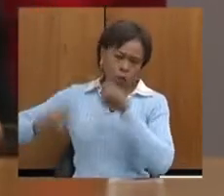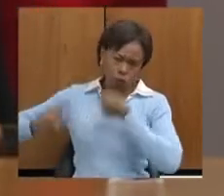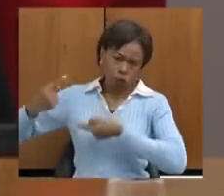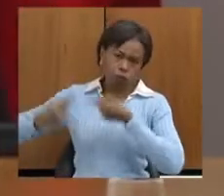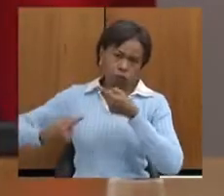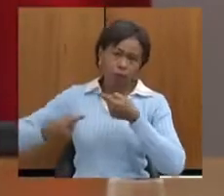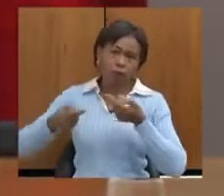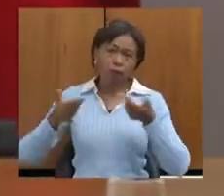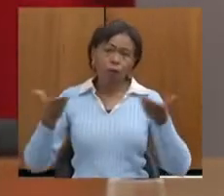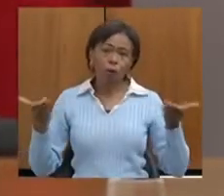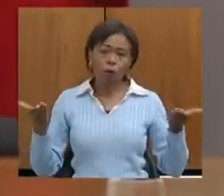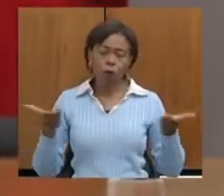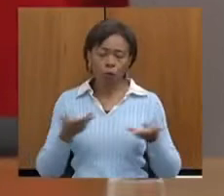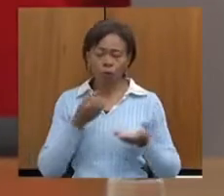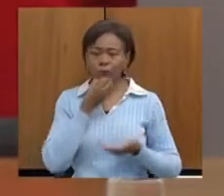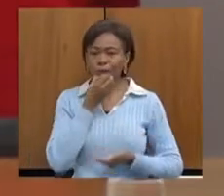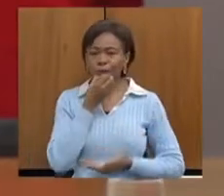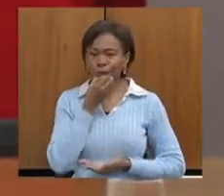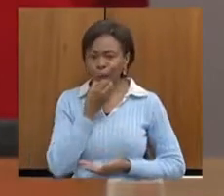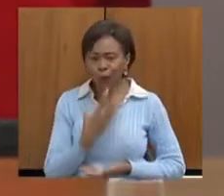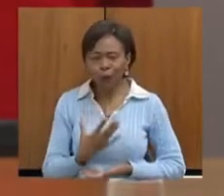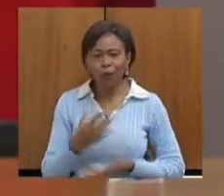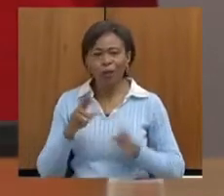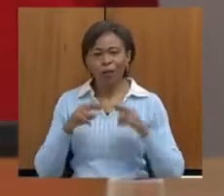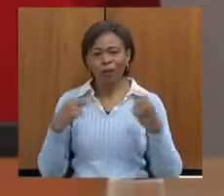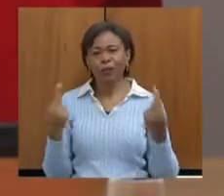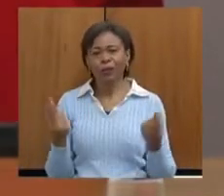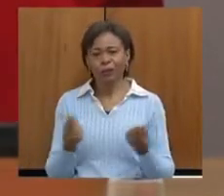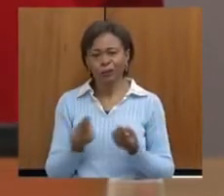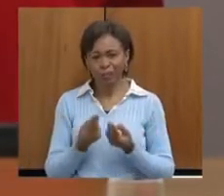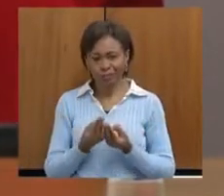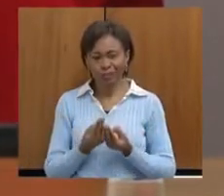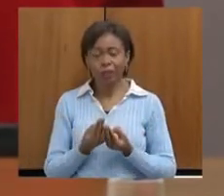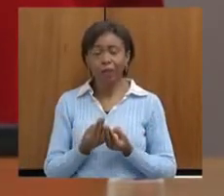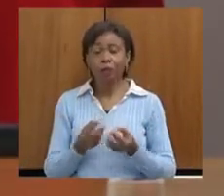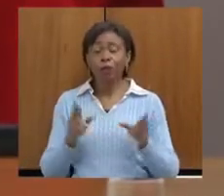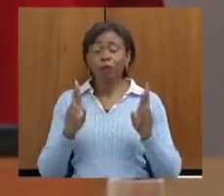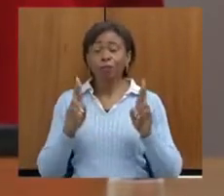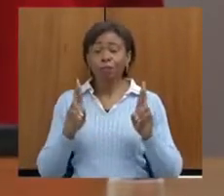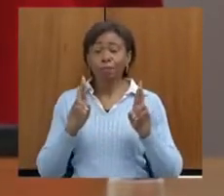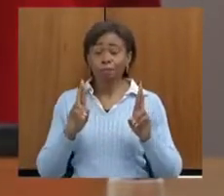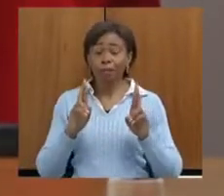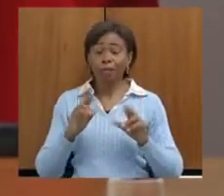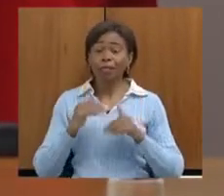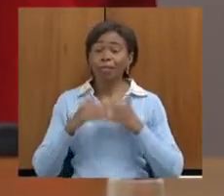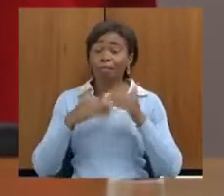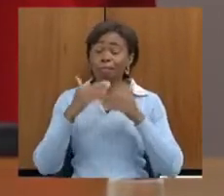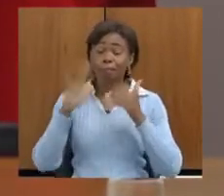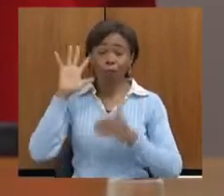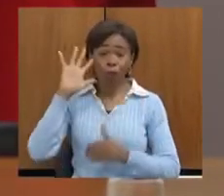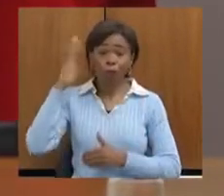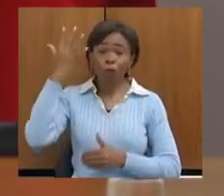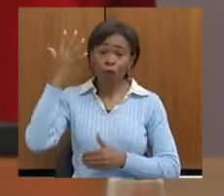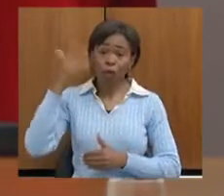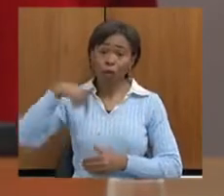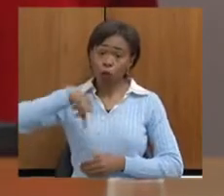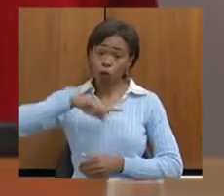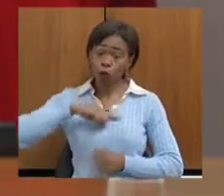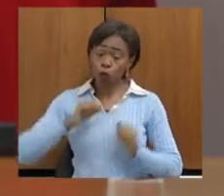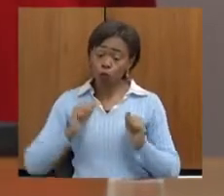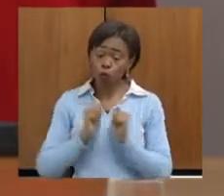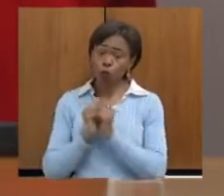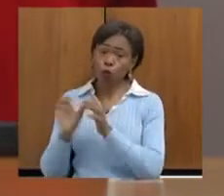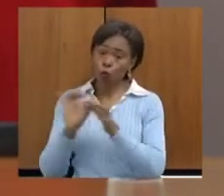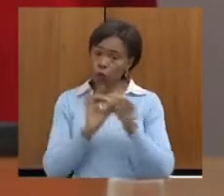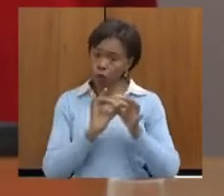reunião para nós e que seja muito produtivo para que a gente possa fazer parte deste processo e não ser engolido